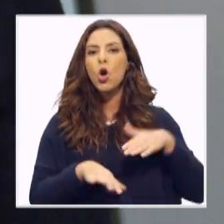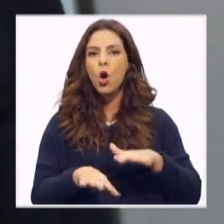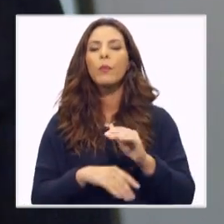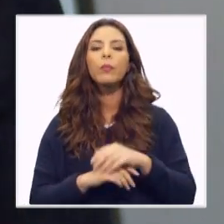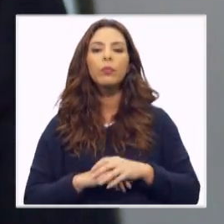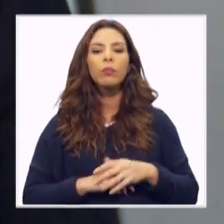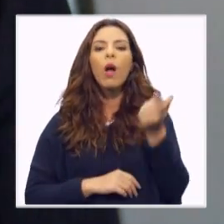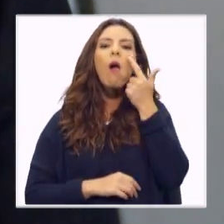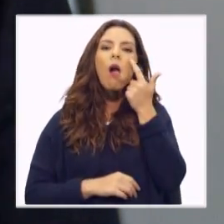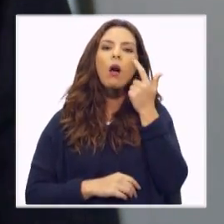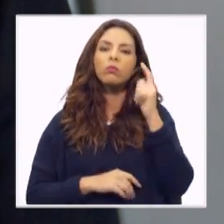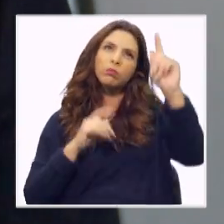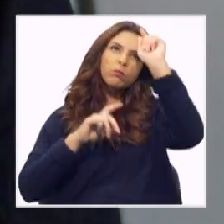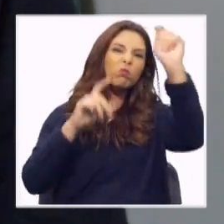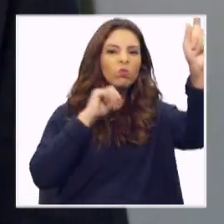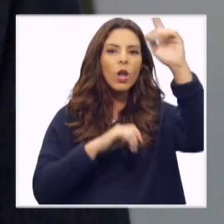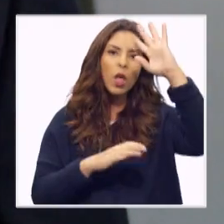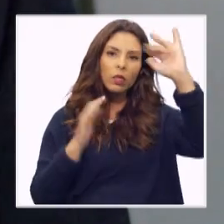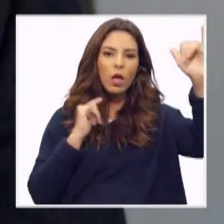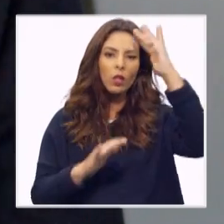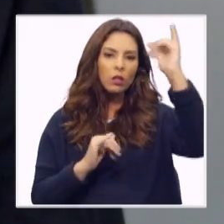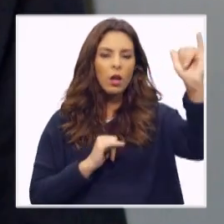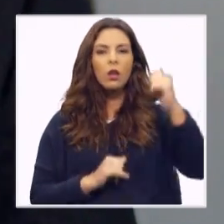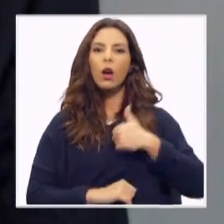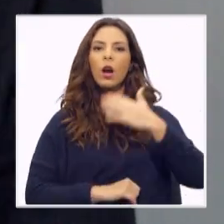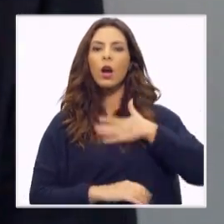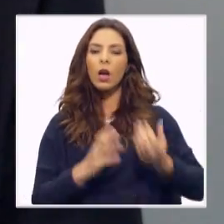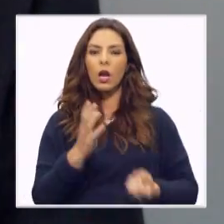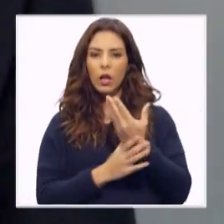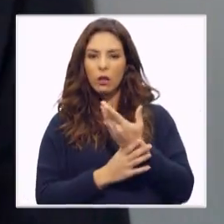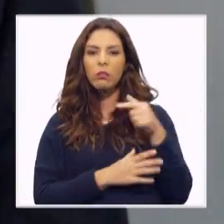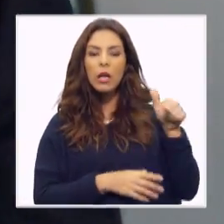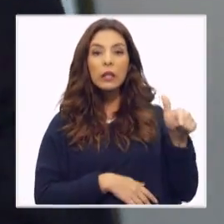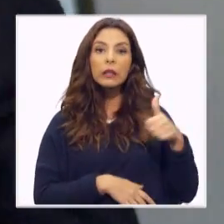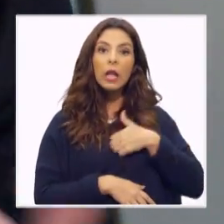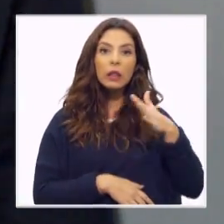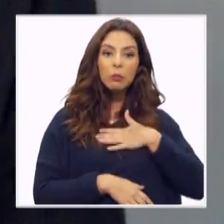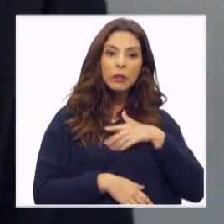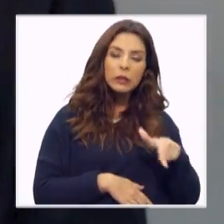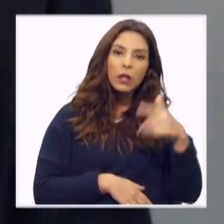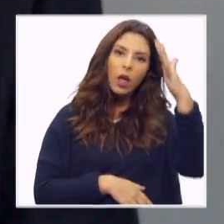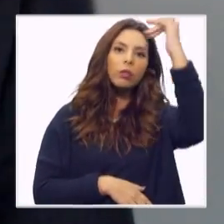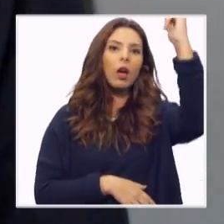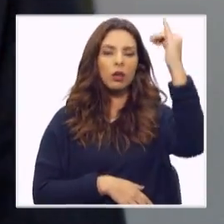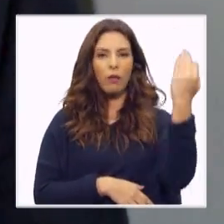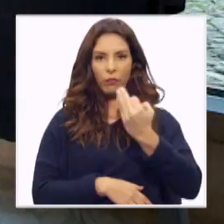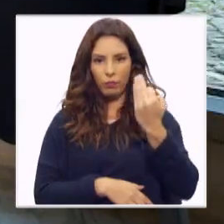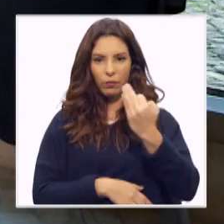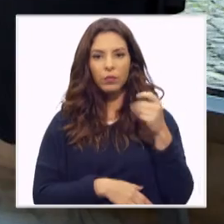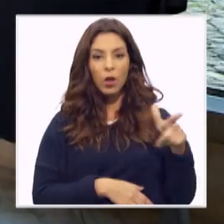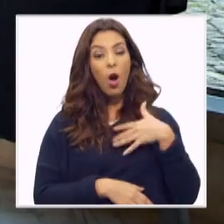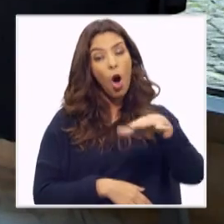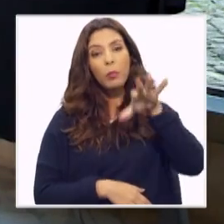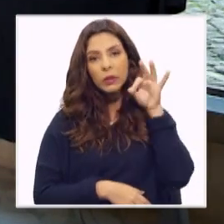semana que decidimos explorar ideias para começar uma startup. Ian Bevel era uma dessas ideias e foi a